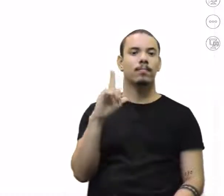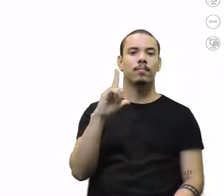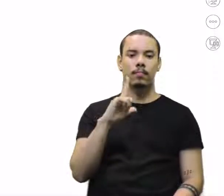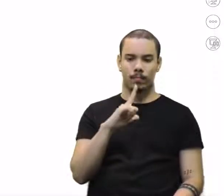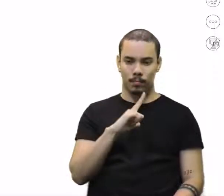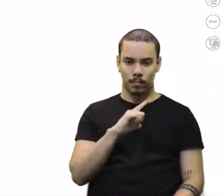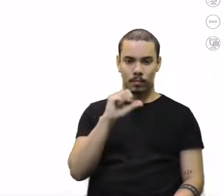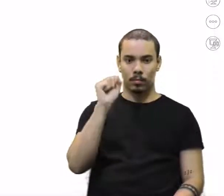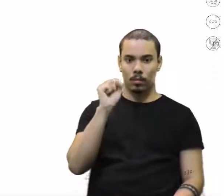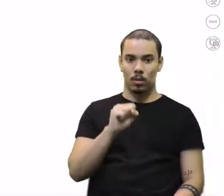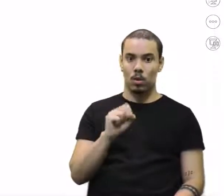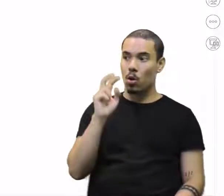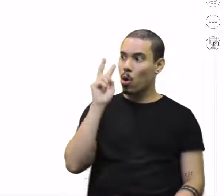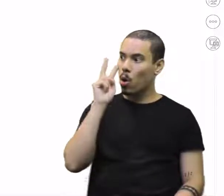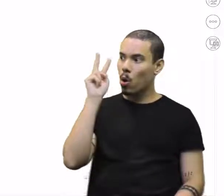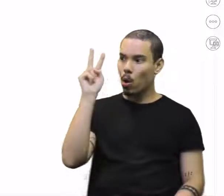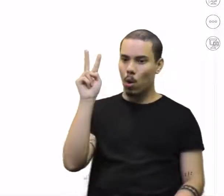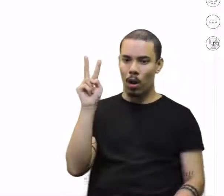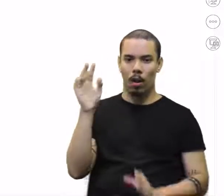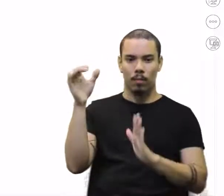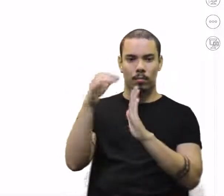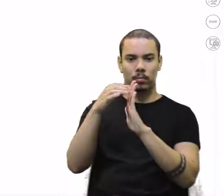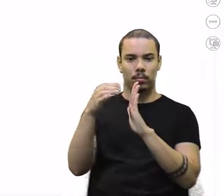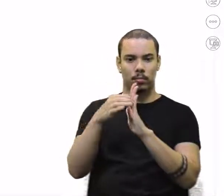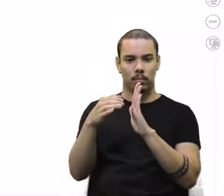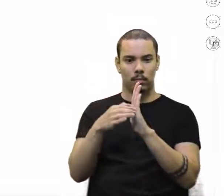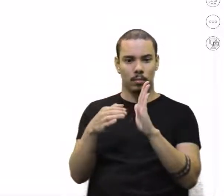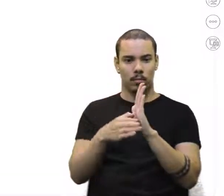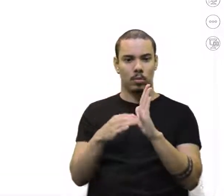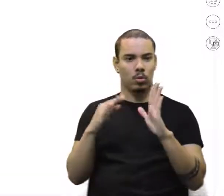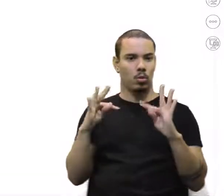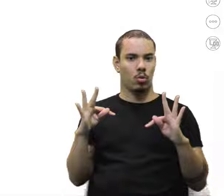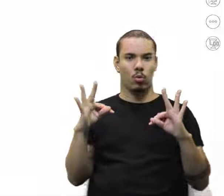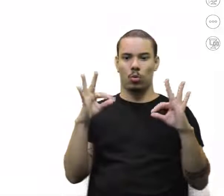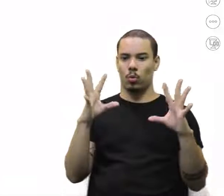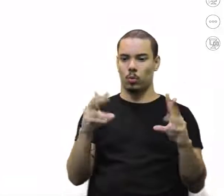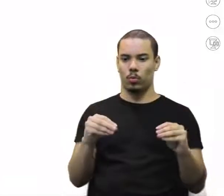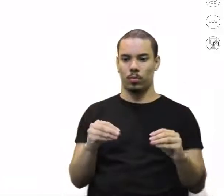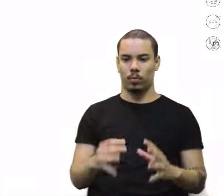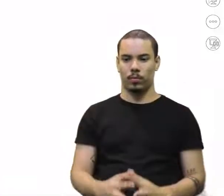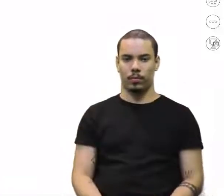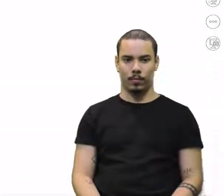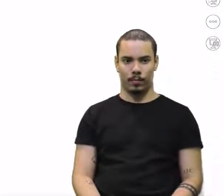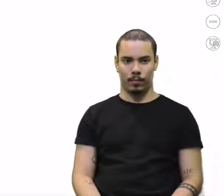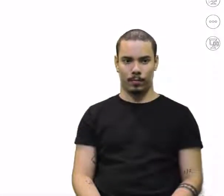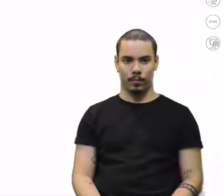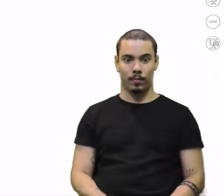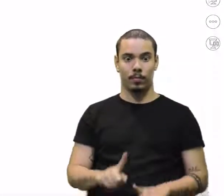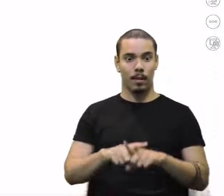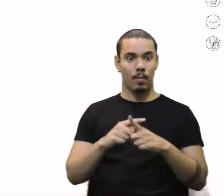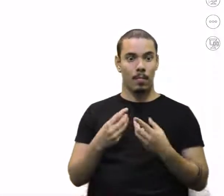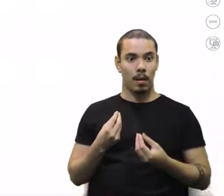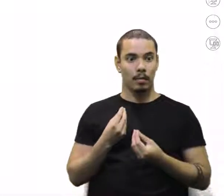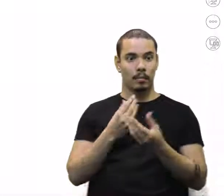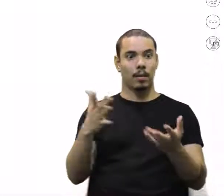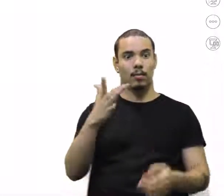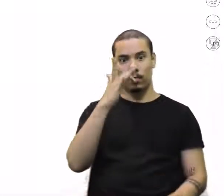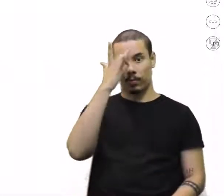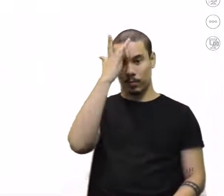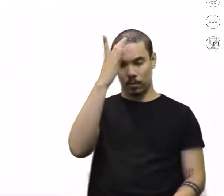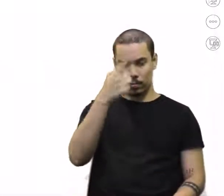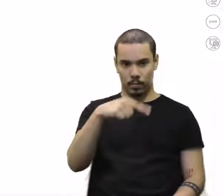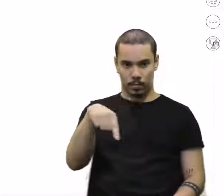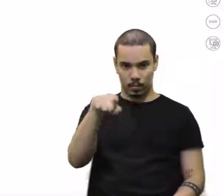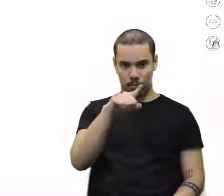sim que olhar a classificação de todos os carbonos aí. Para facilitar para vocês, quando a gente